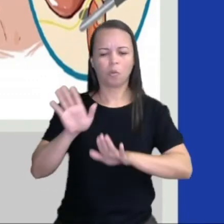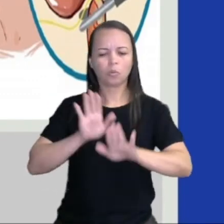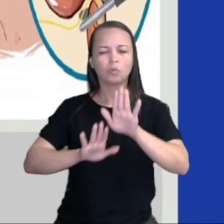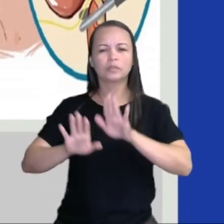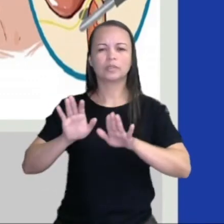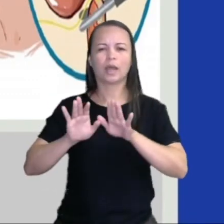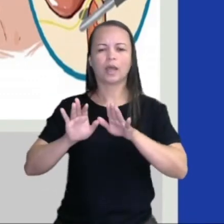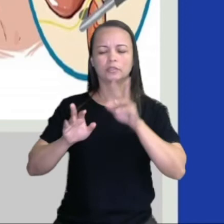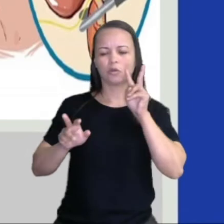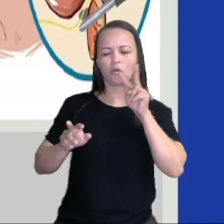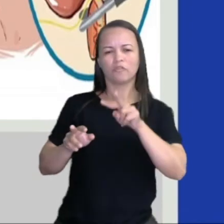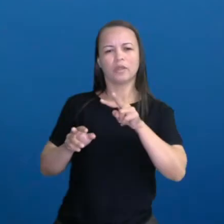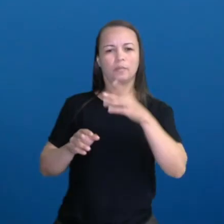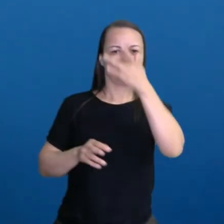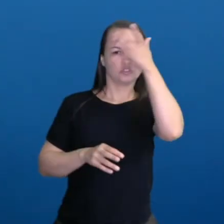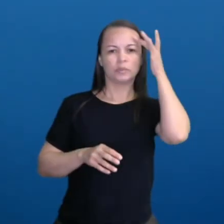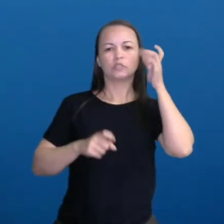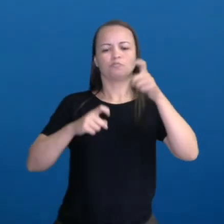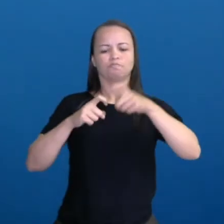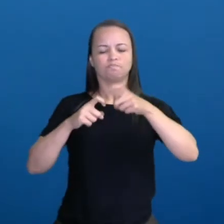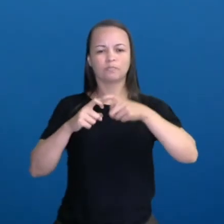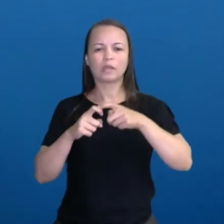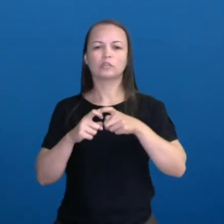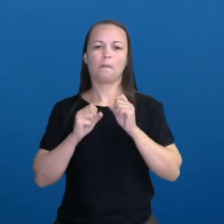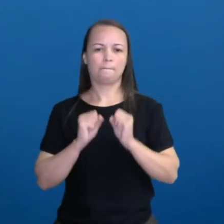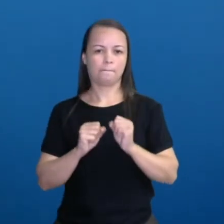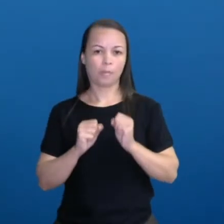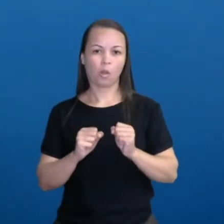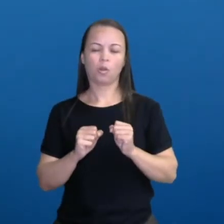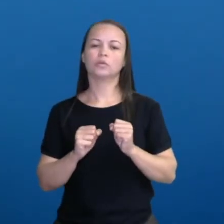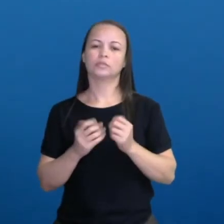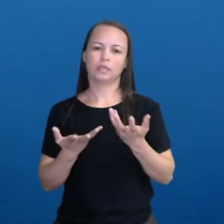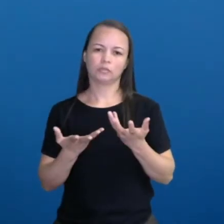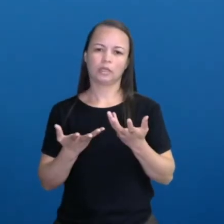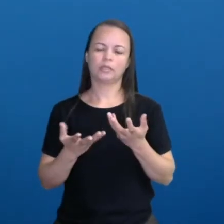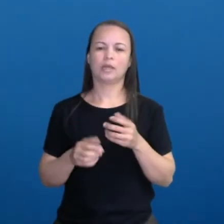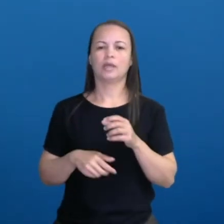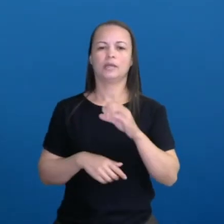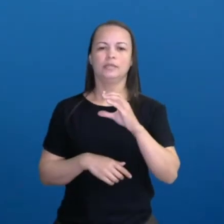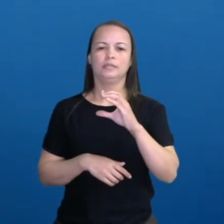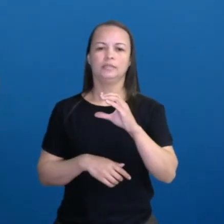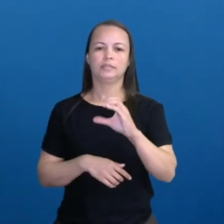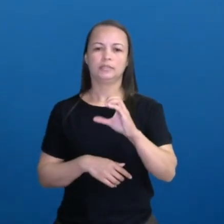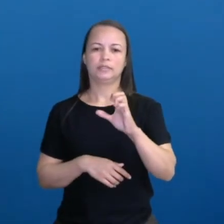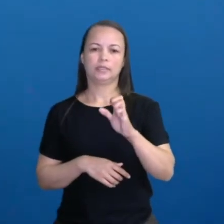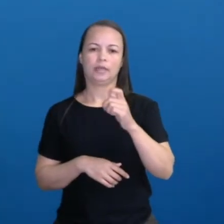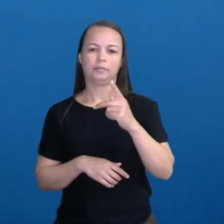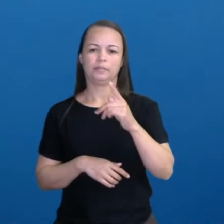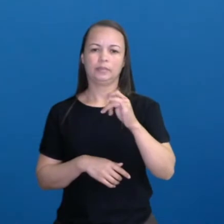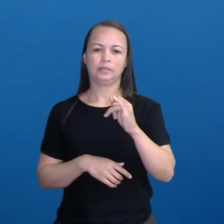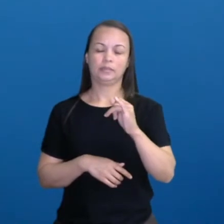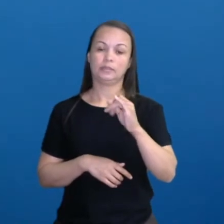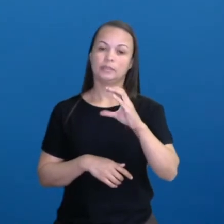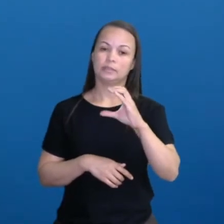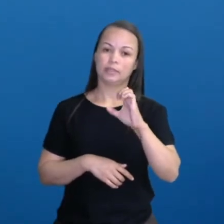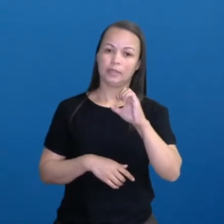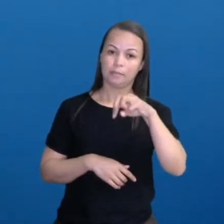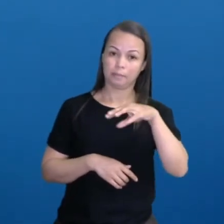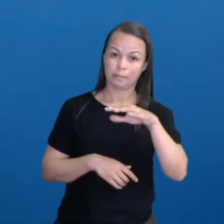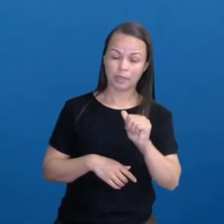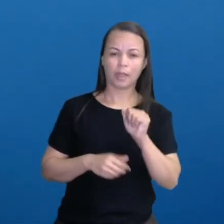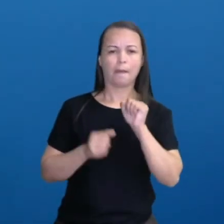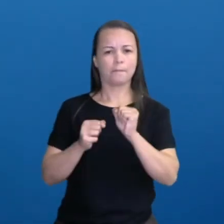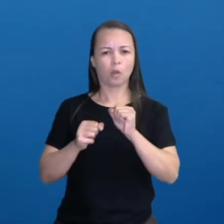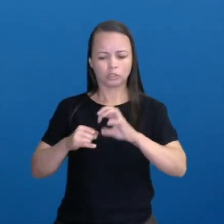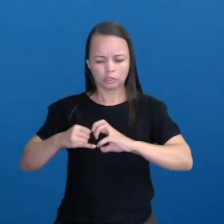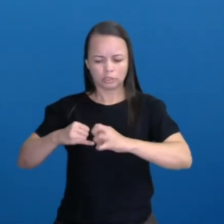devidamente assistida por profissionais de saúde, ela pode causar até mesmo a chamada sepsemia, que é a infecção generalizada, porque pode ocorrer um